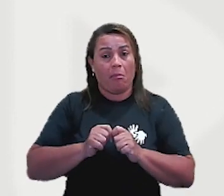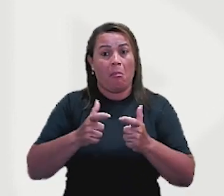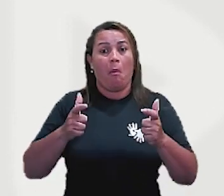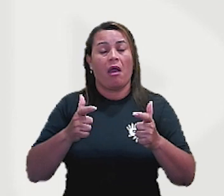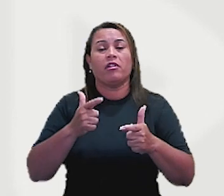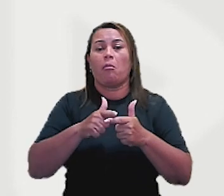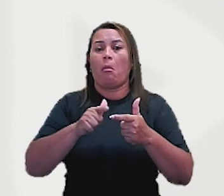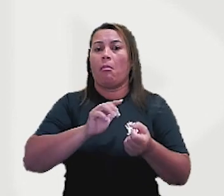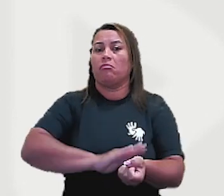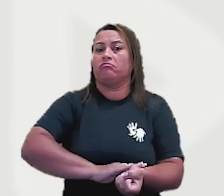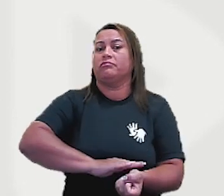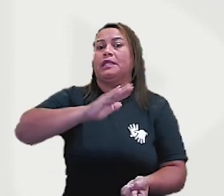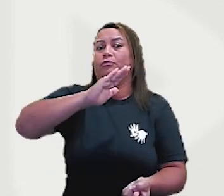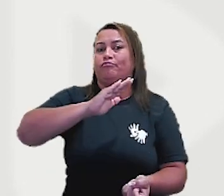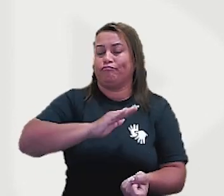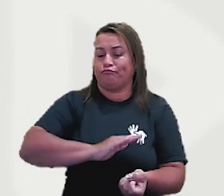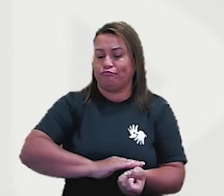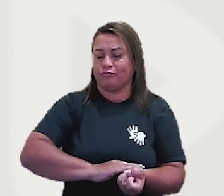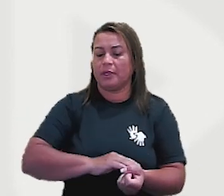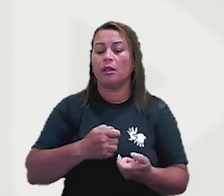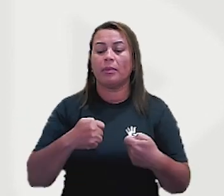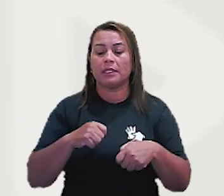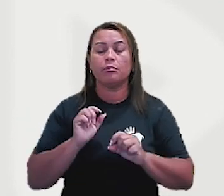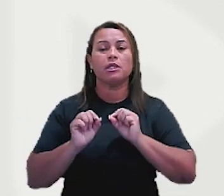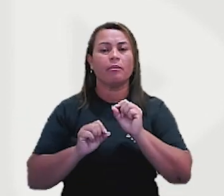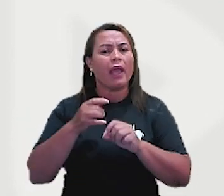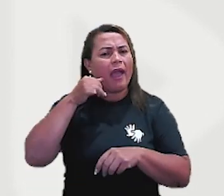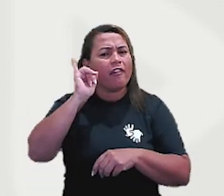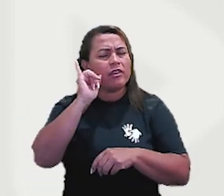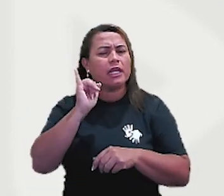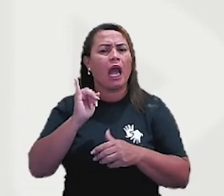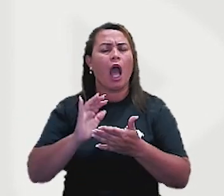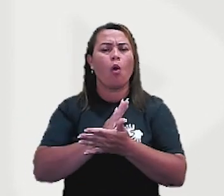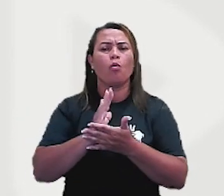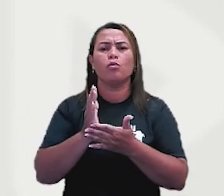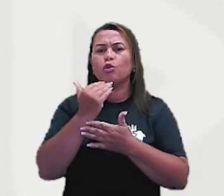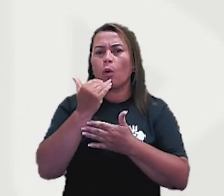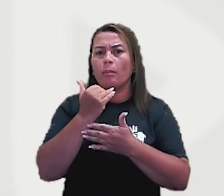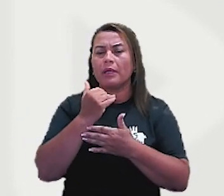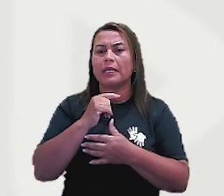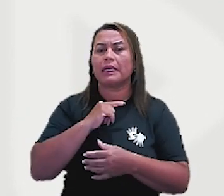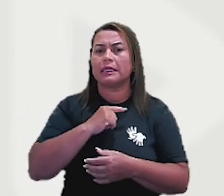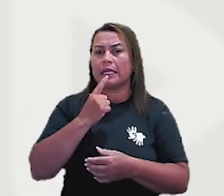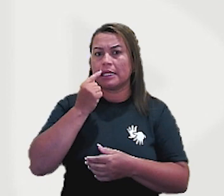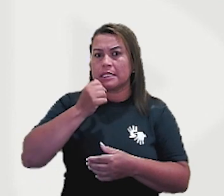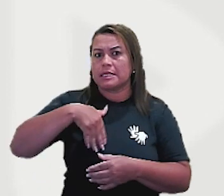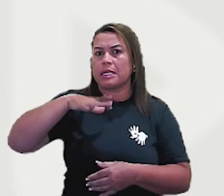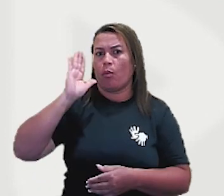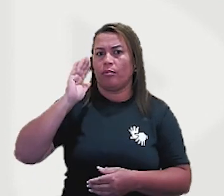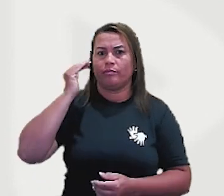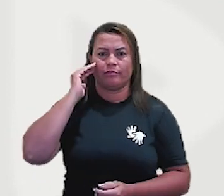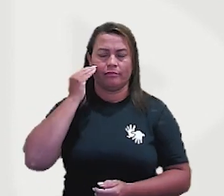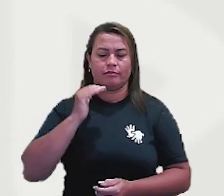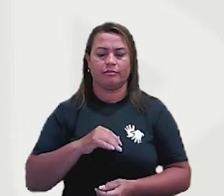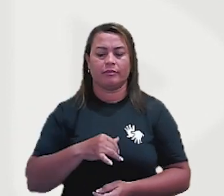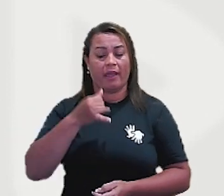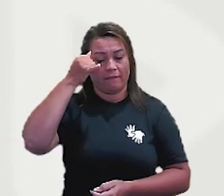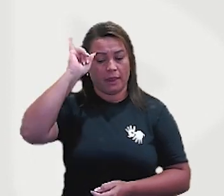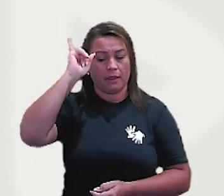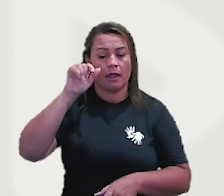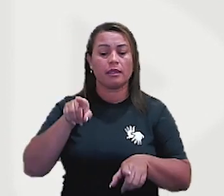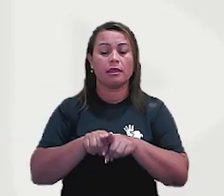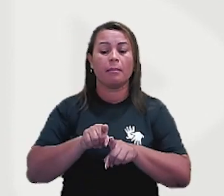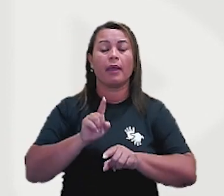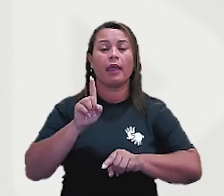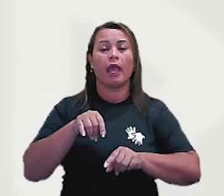aumento da pressão arterial, né? Então, a gente precisa evitar os alimentos que possuem alta quantidade de sódio. Lembrando também